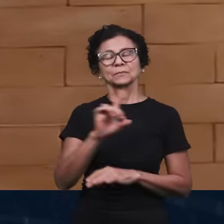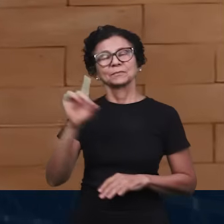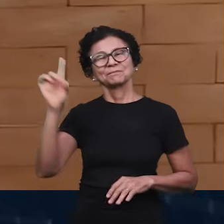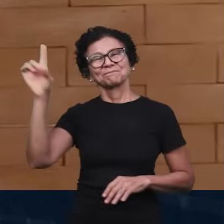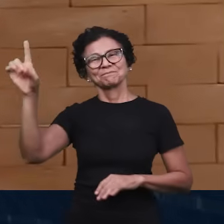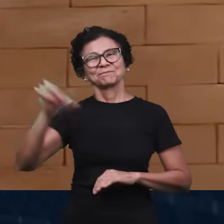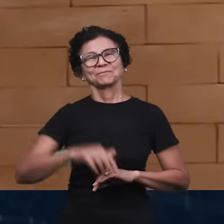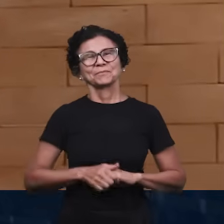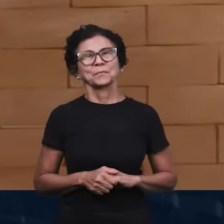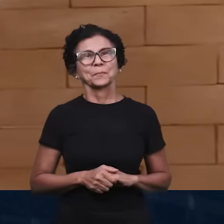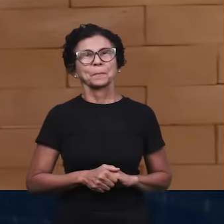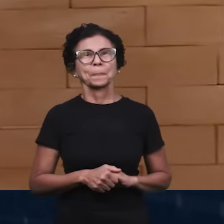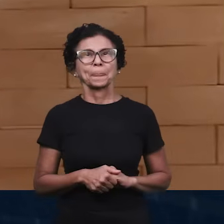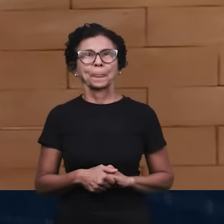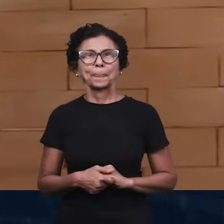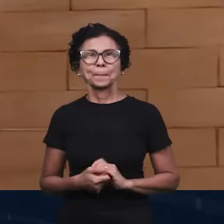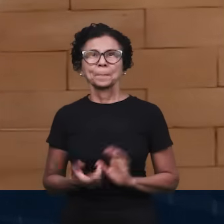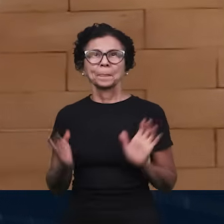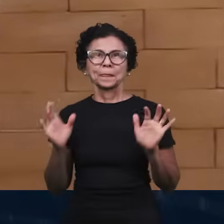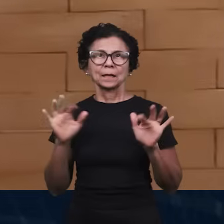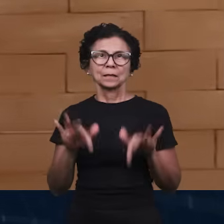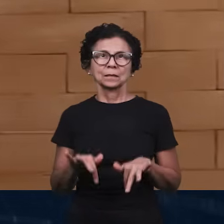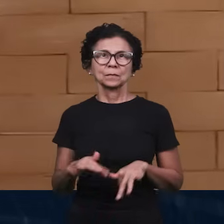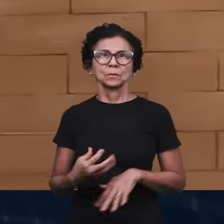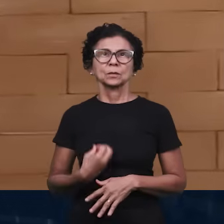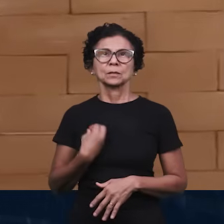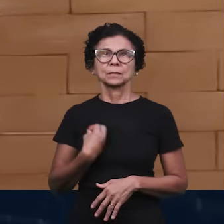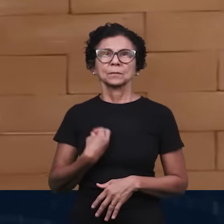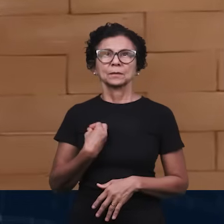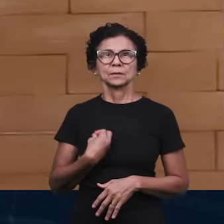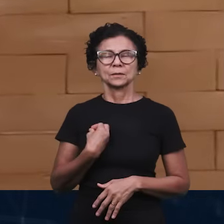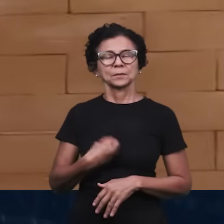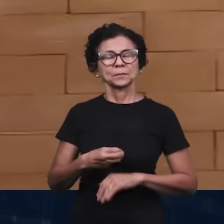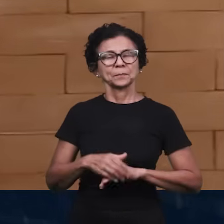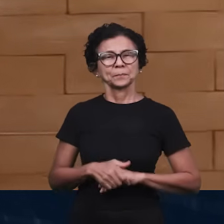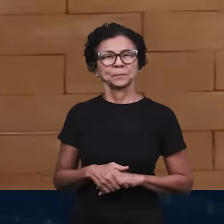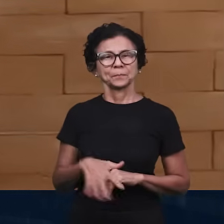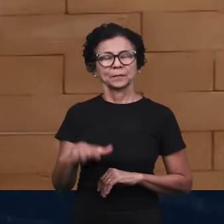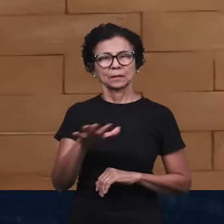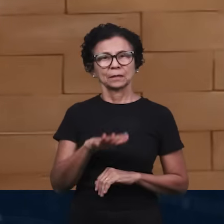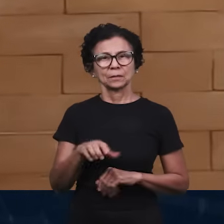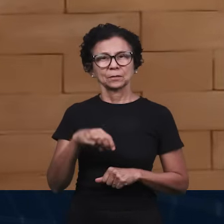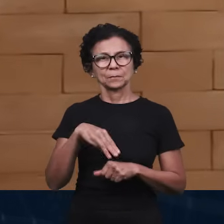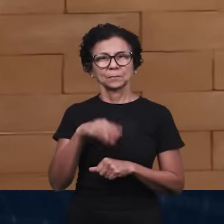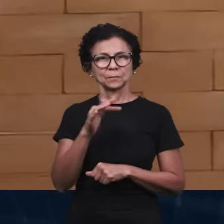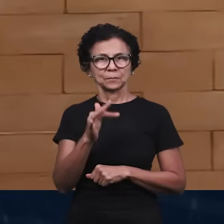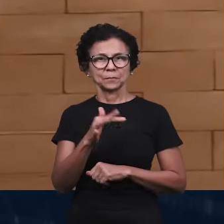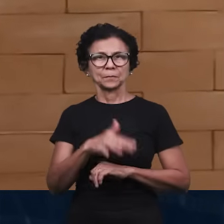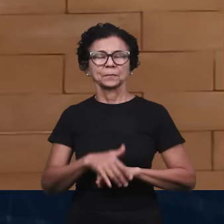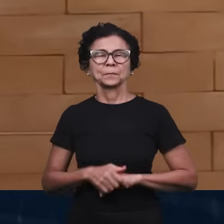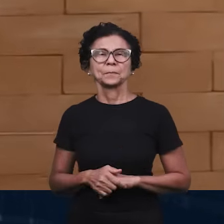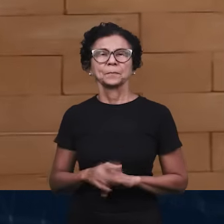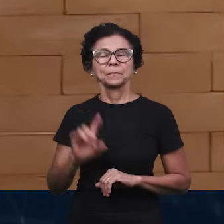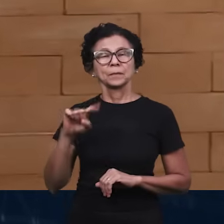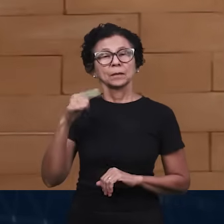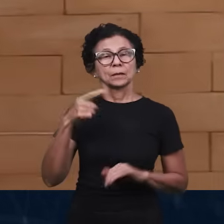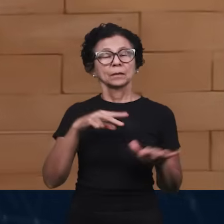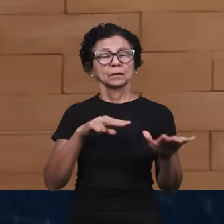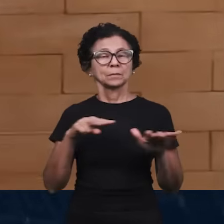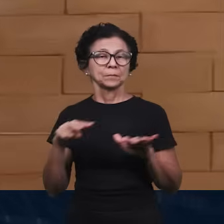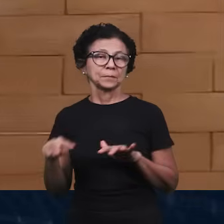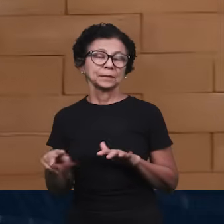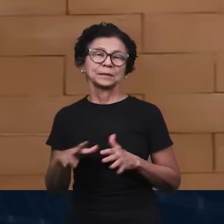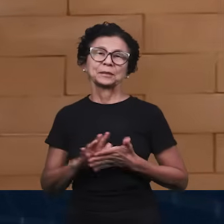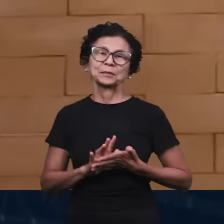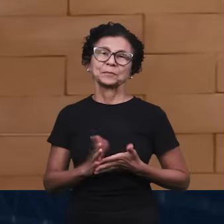Amém, glória a Deus! Com essa reportagem, encerramos nossa participação diretamente da região de Marechal Floriano.